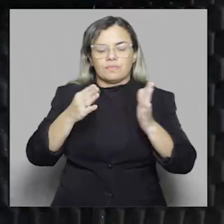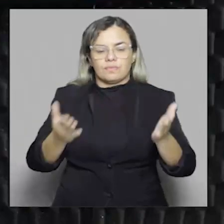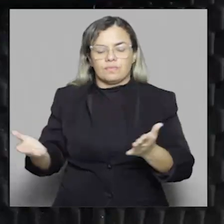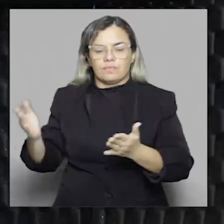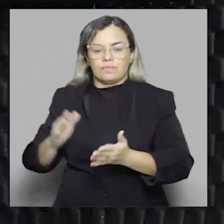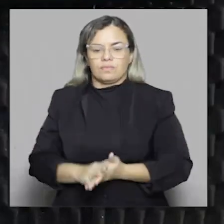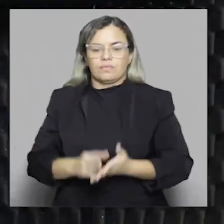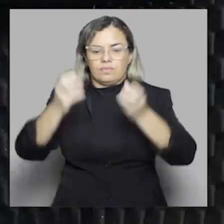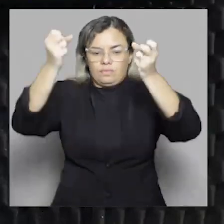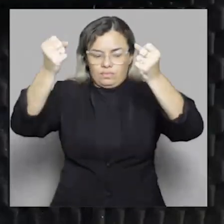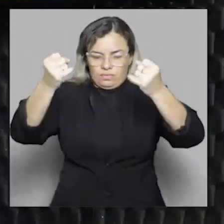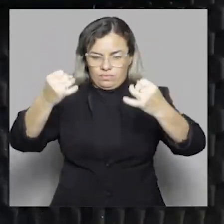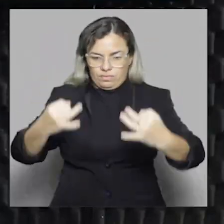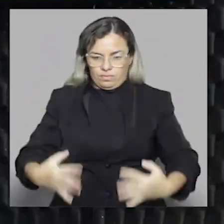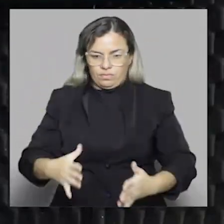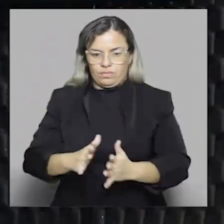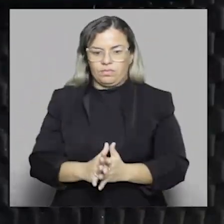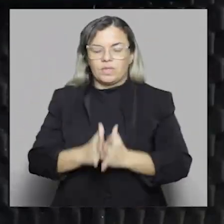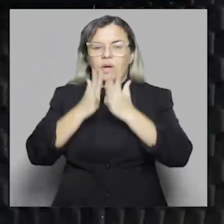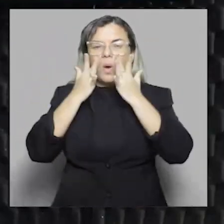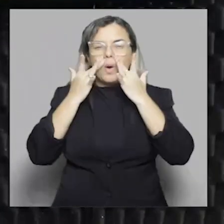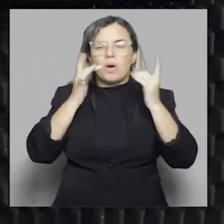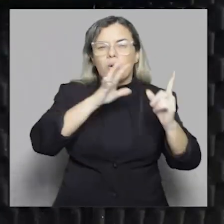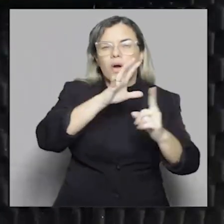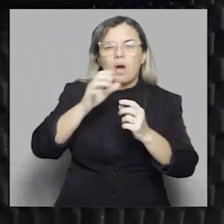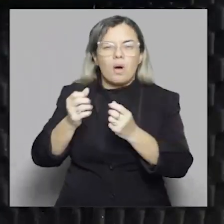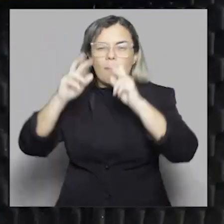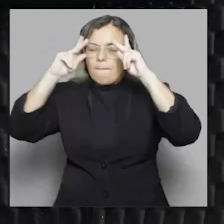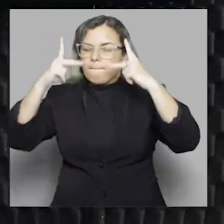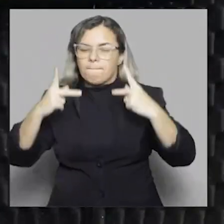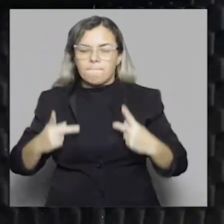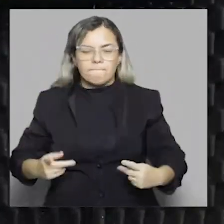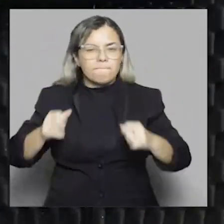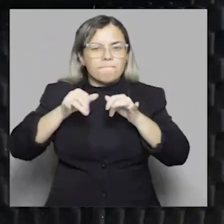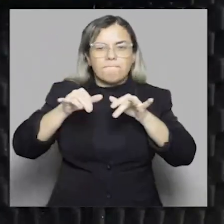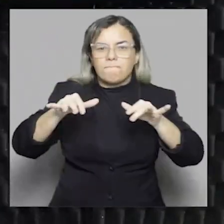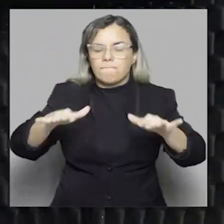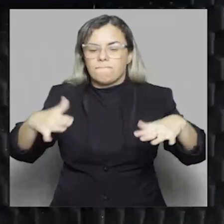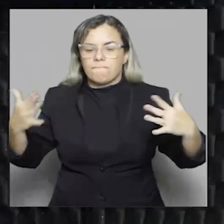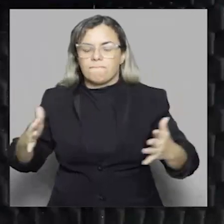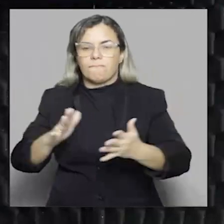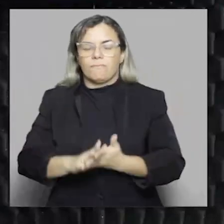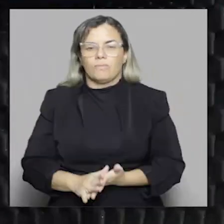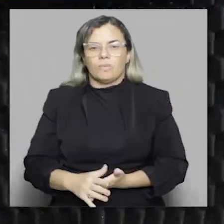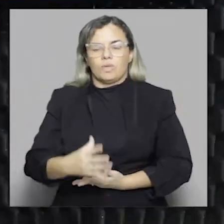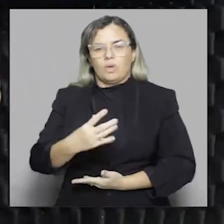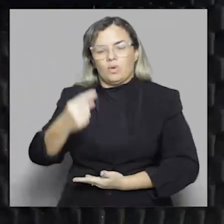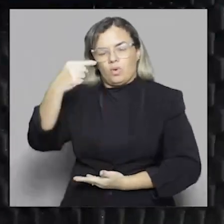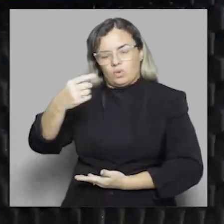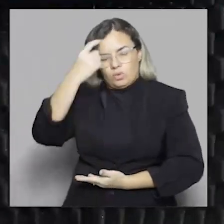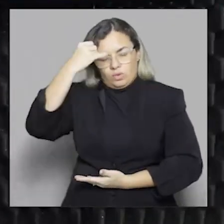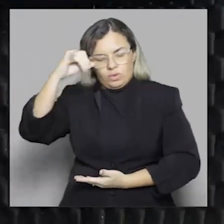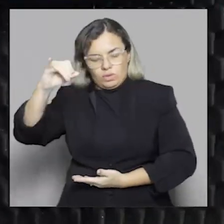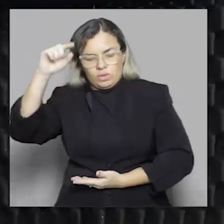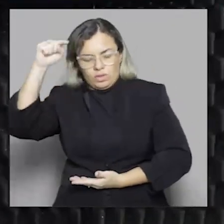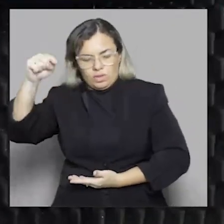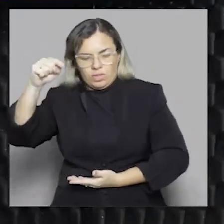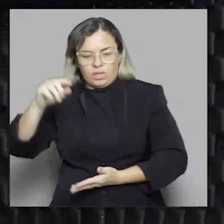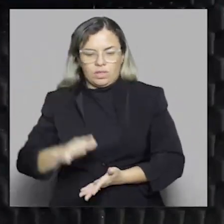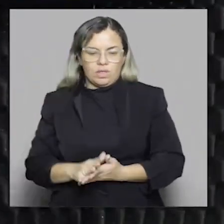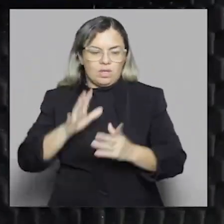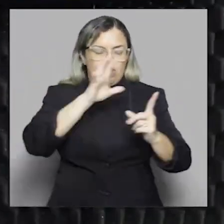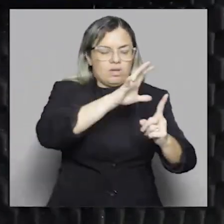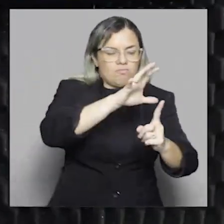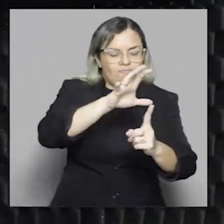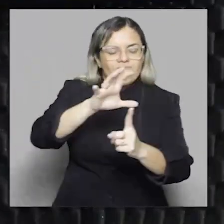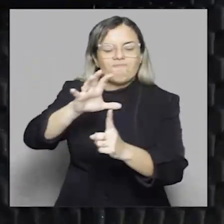quando ele diz que a arte é uma manifestação humana, e no caso dele, é um reflexo do estado mental dele. Por isso que alguns autores